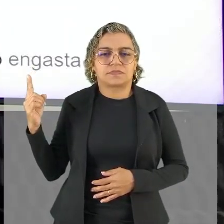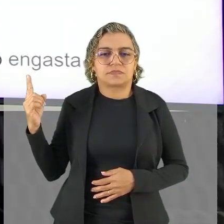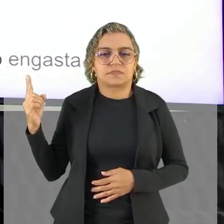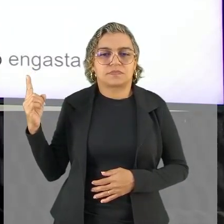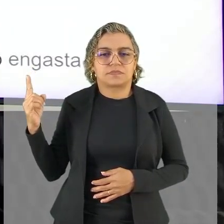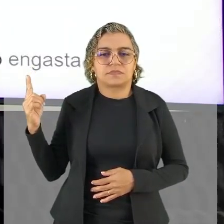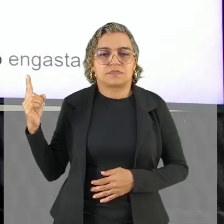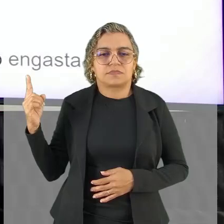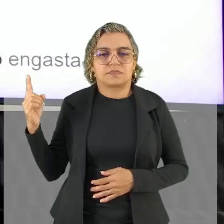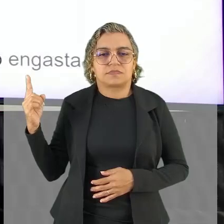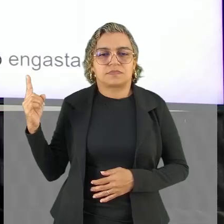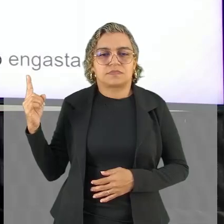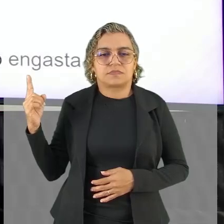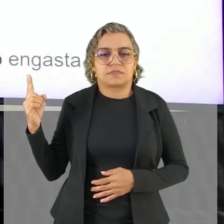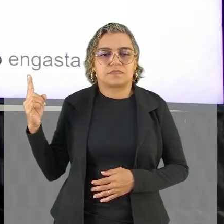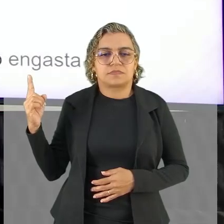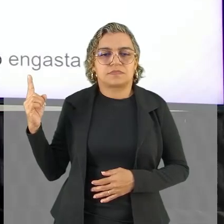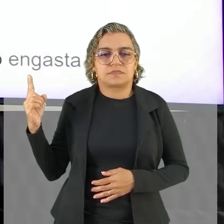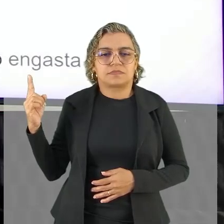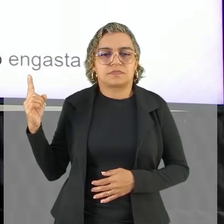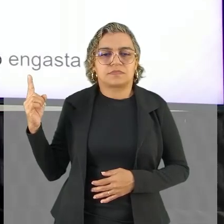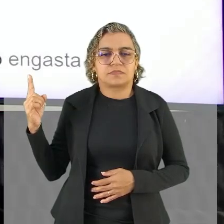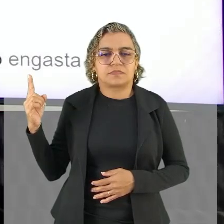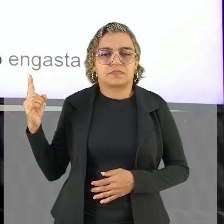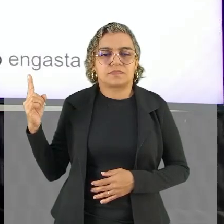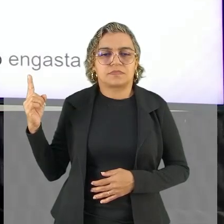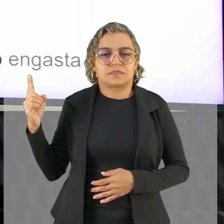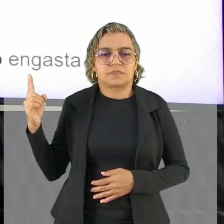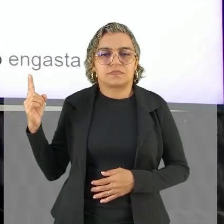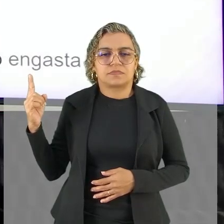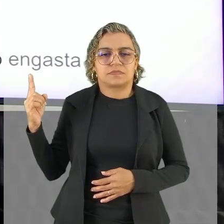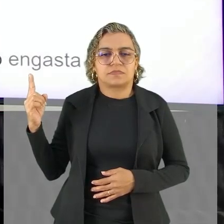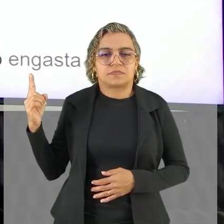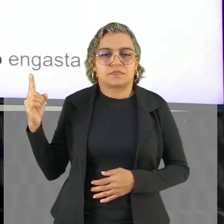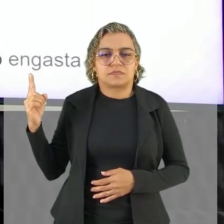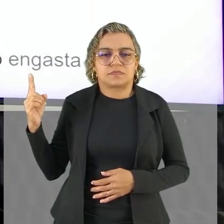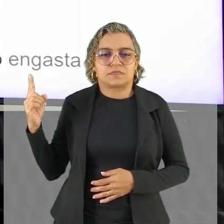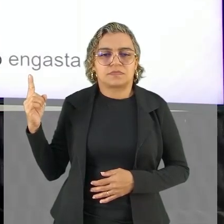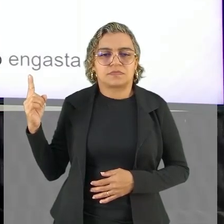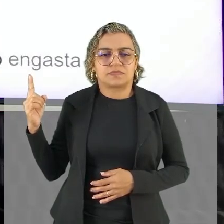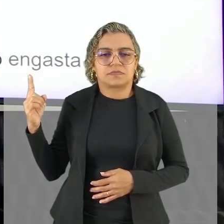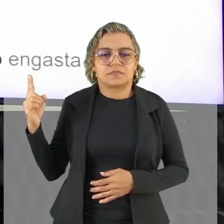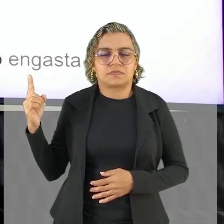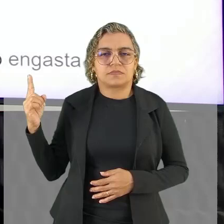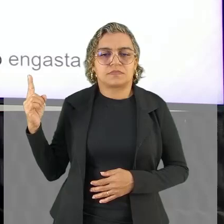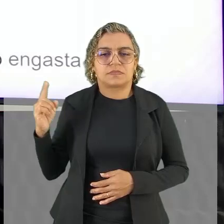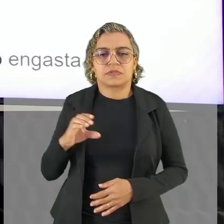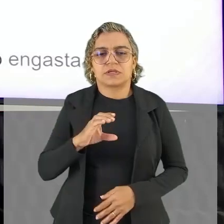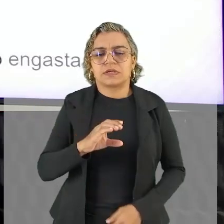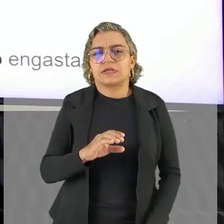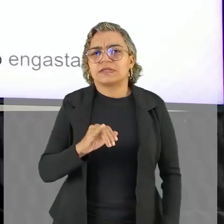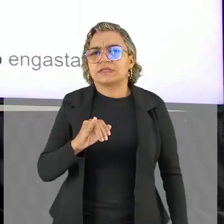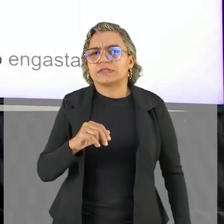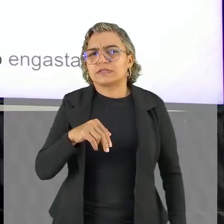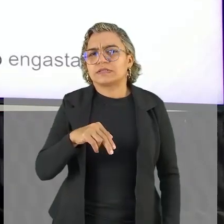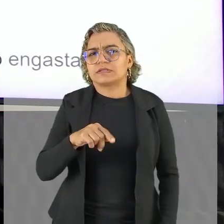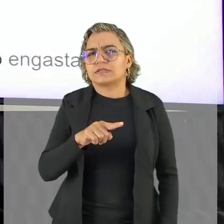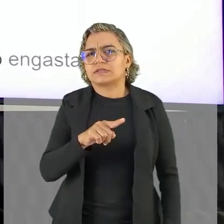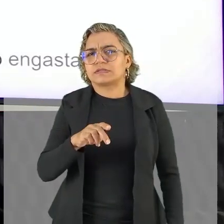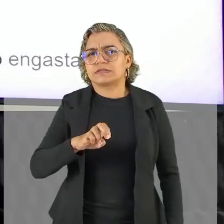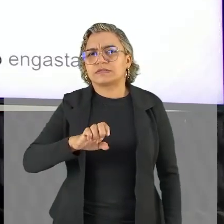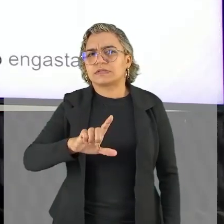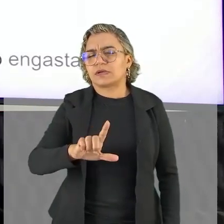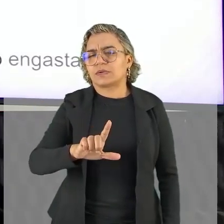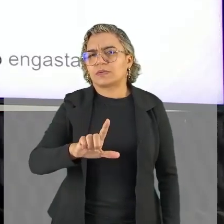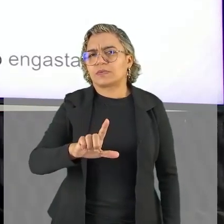como em prata firme, corre o cinzel. O cinzel, você sabe o que é cinzel? Dá uma pausa